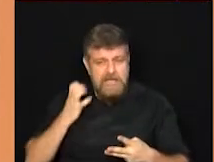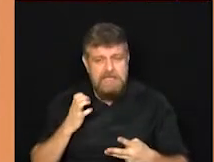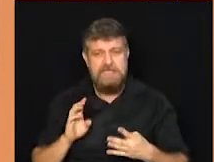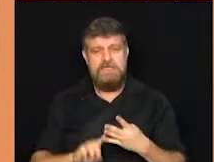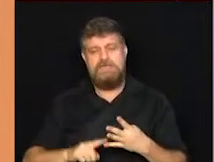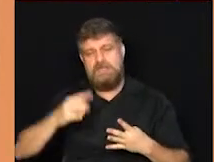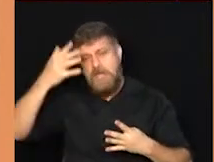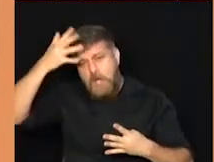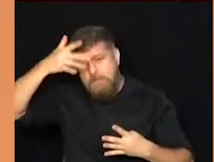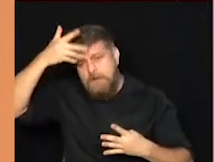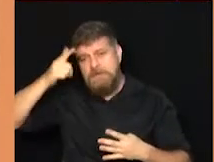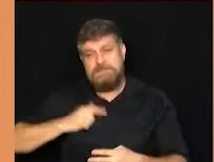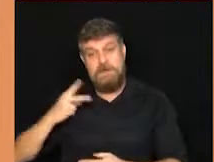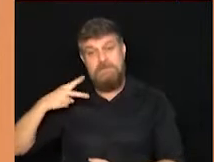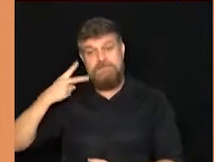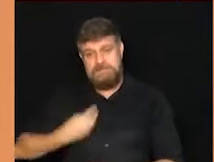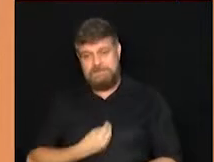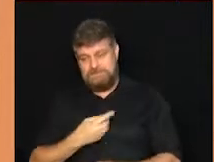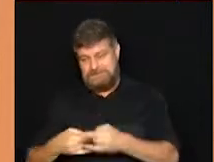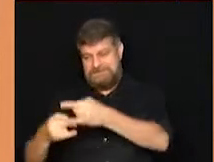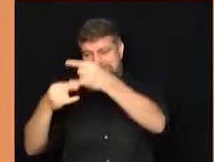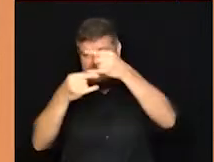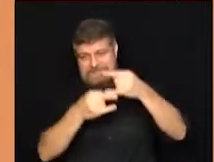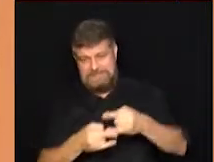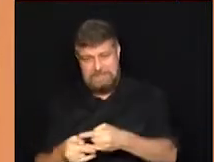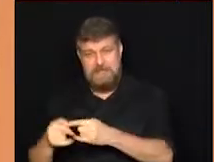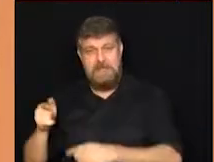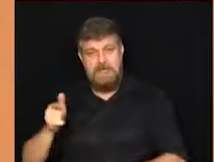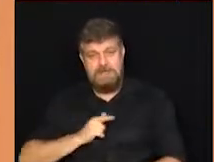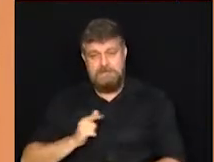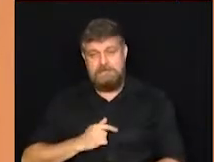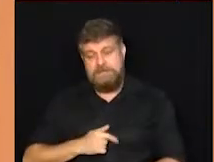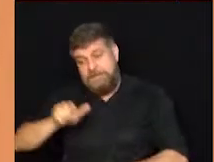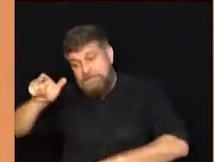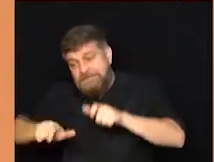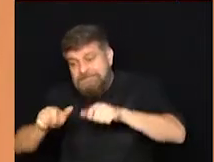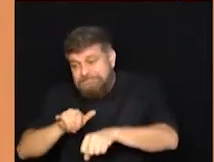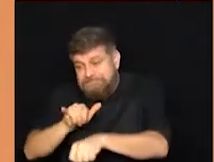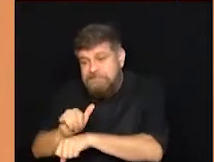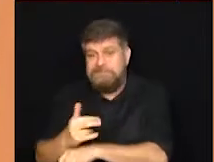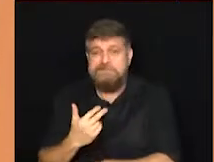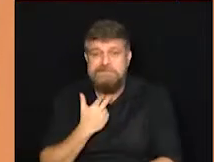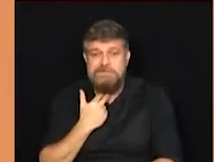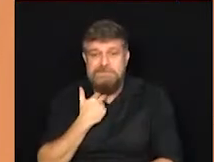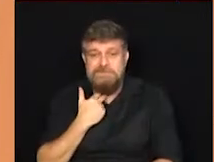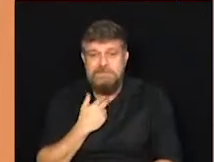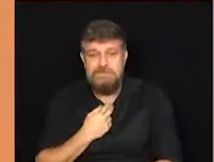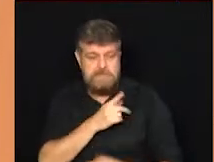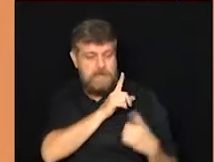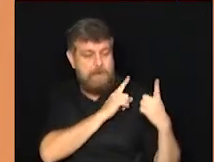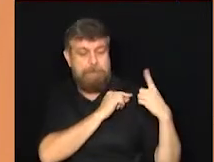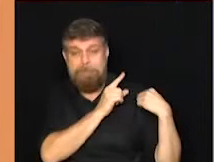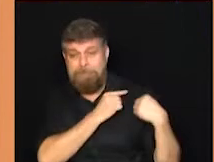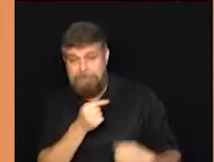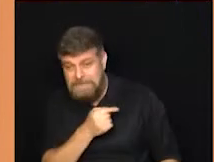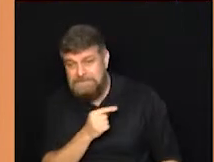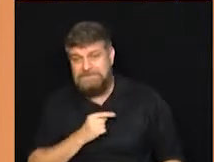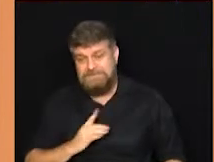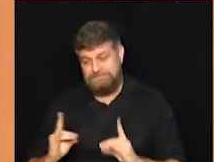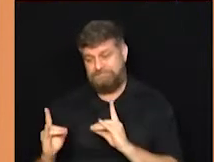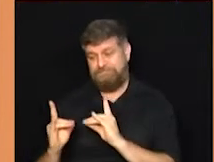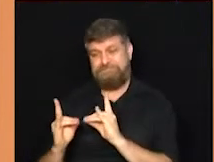da Framadi, que estão aqui conosco nessa sala, e tem alguns outros que não puderam estar conosco, como o vereador Major Jaime, que teve um velório